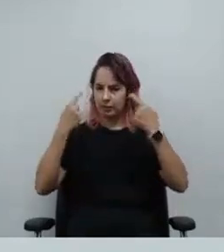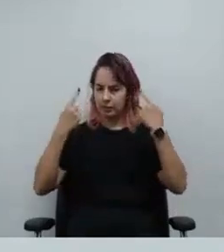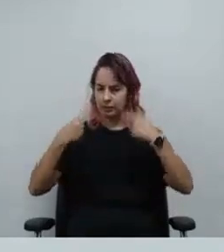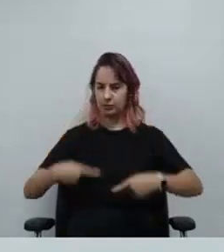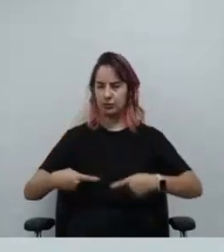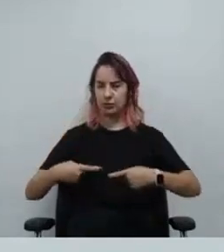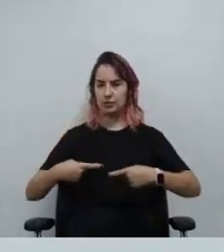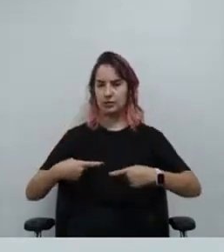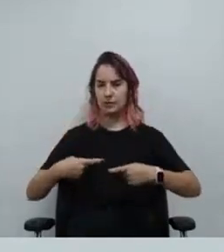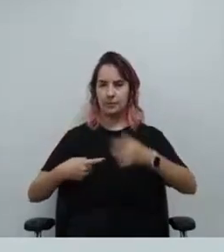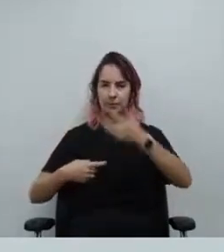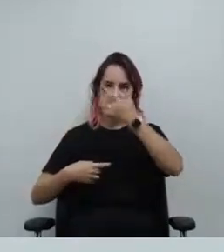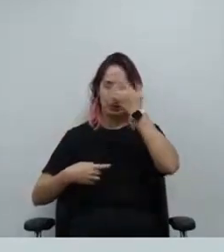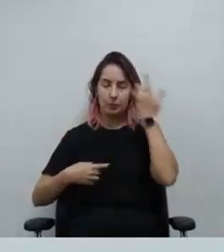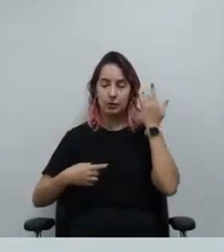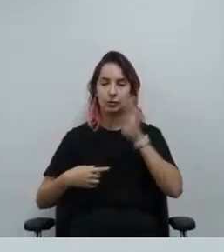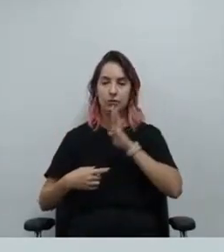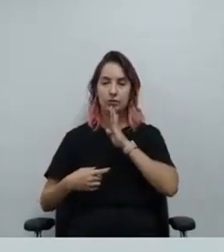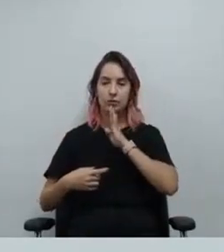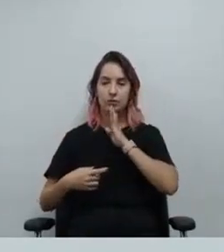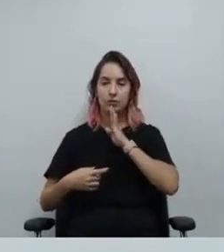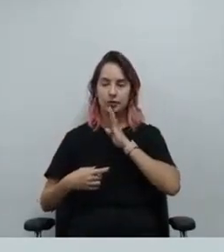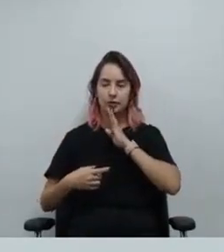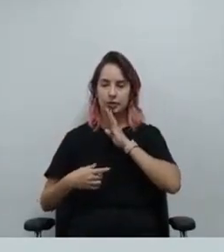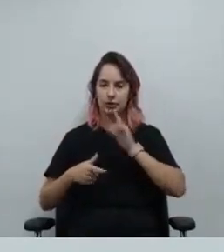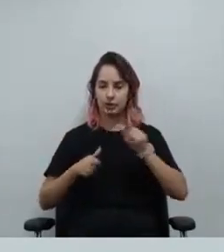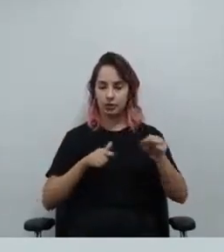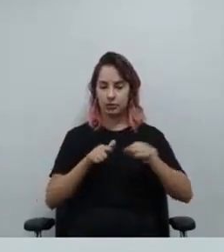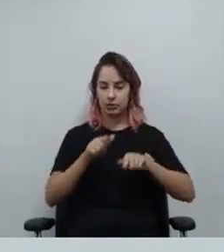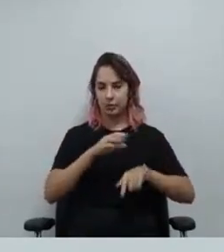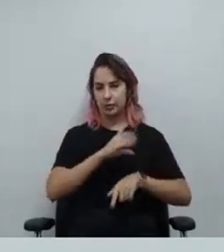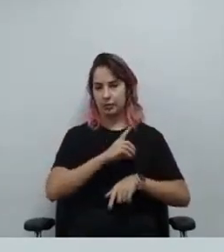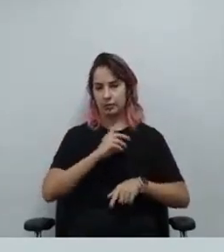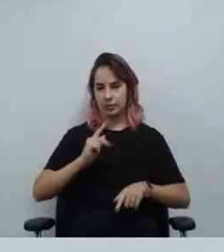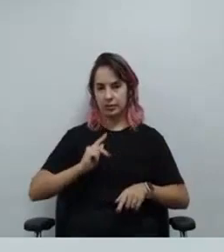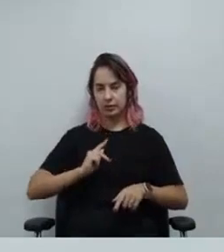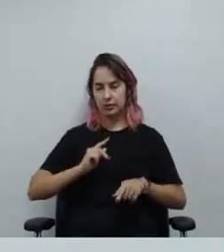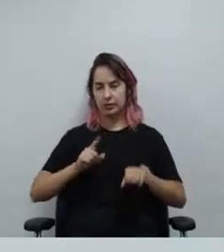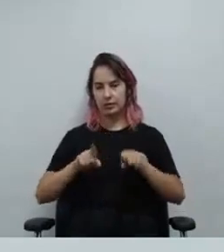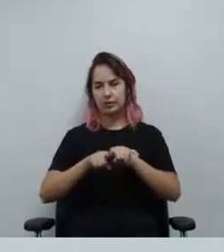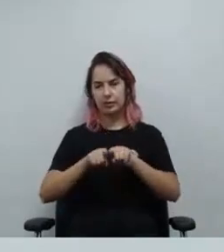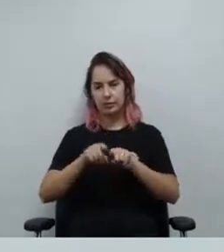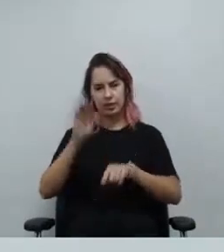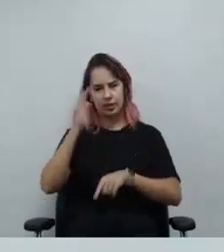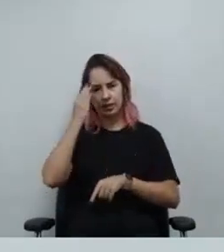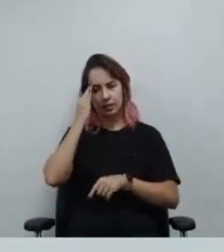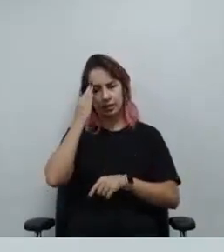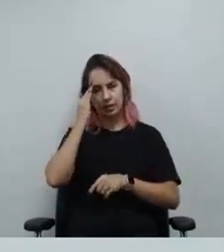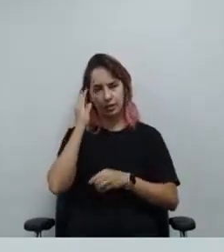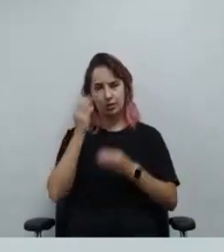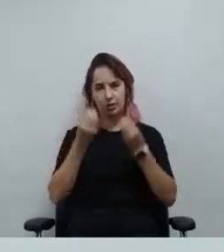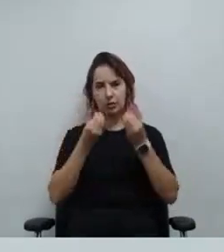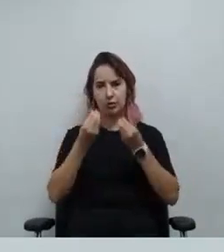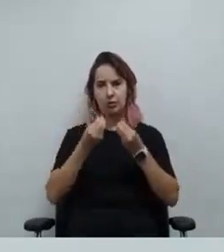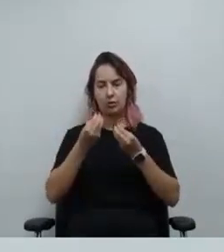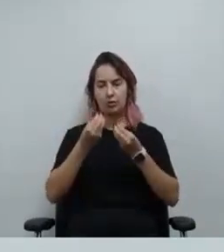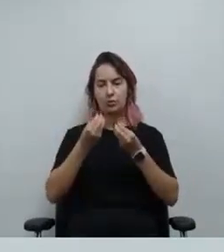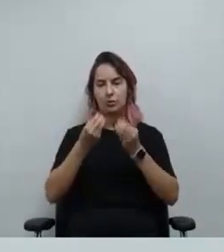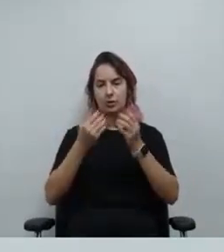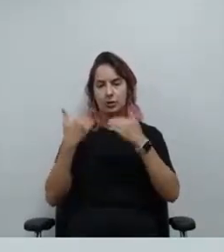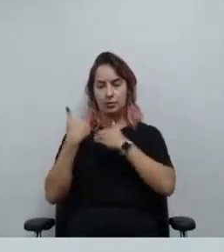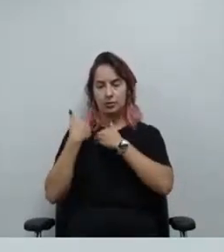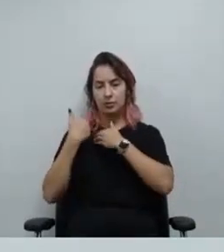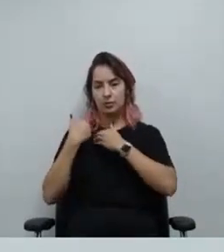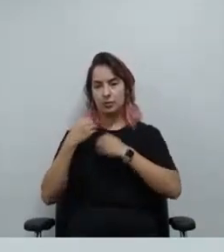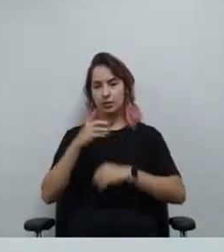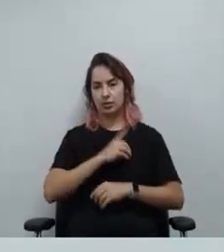de que as pessoas conheçam a atuação da Defensoria, entendam qual é a função da Defensoria, até para muito além da moradia.